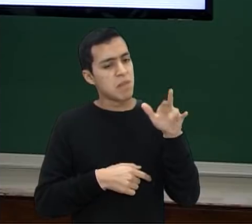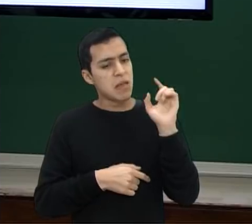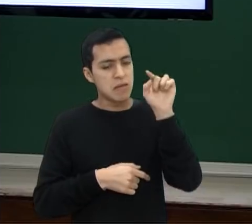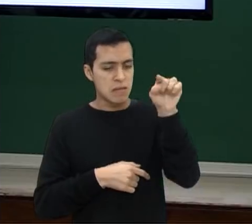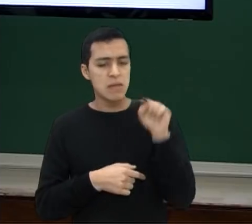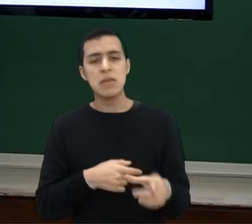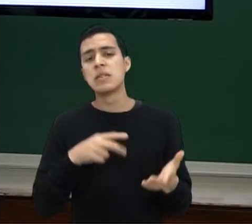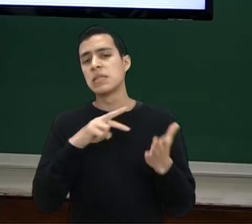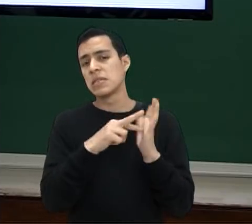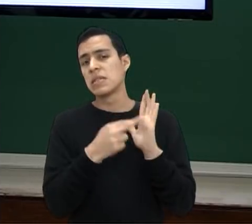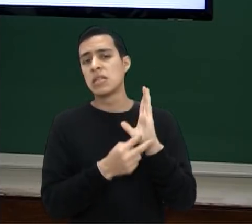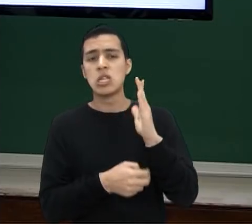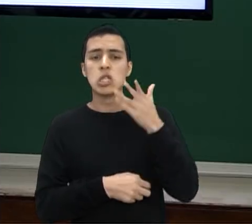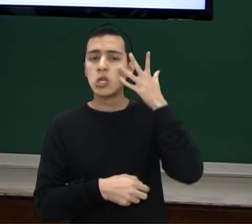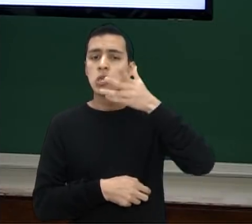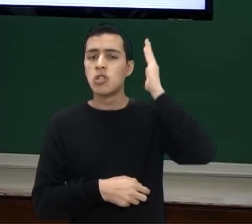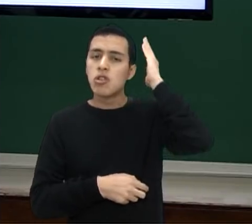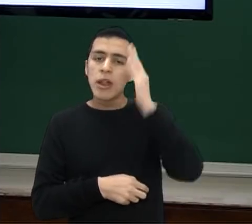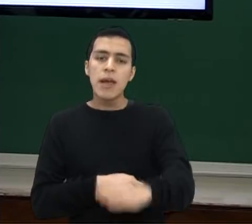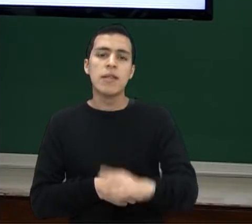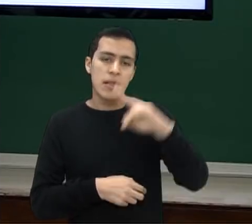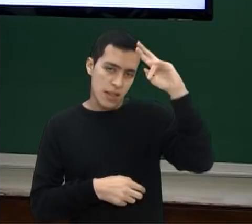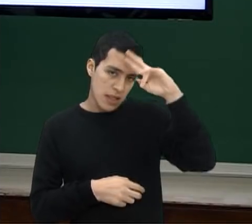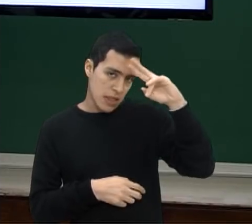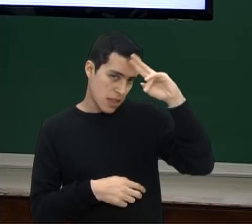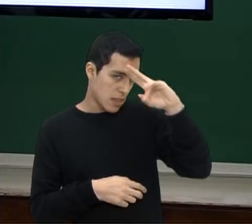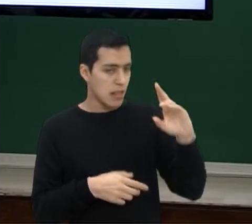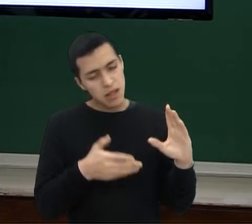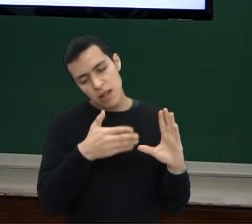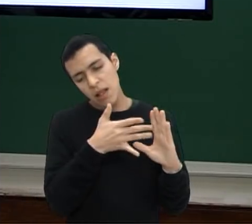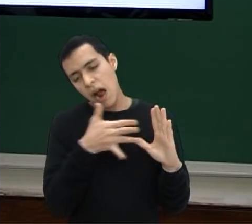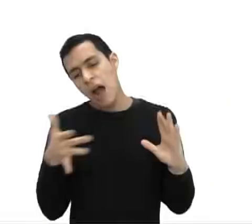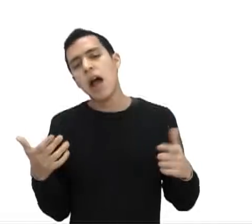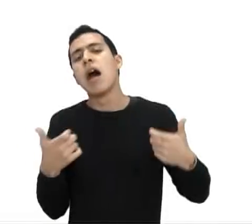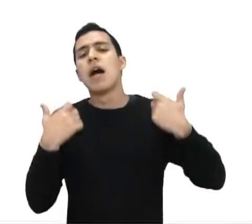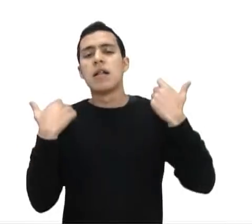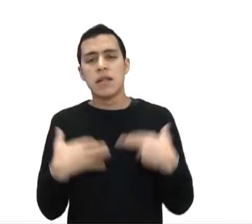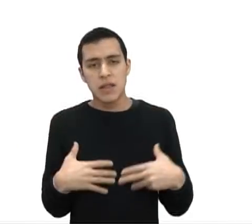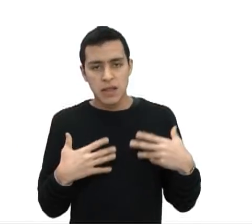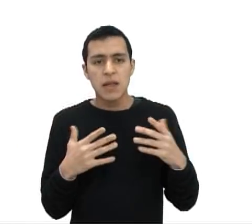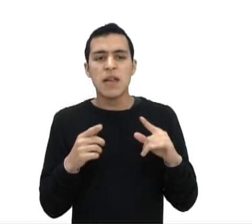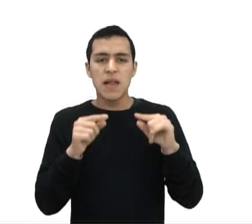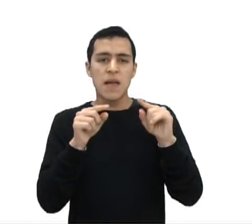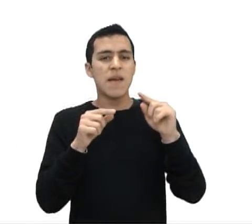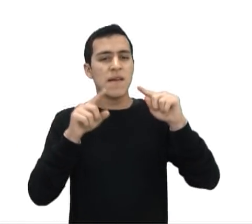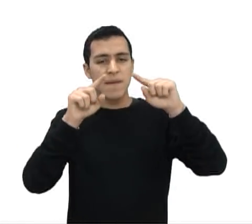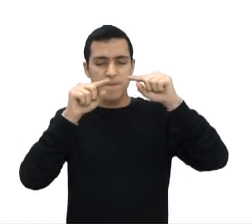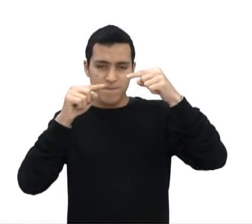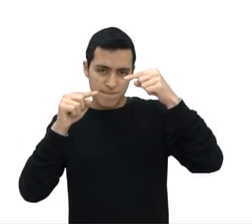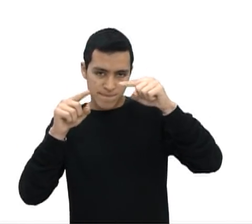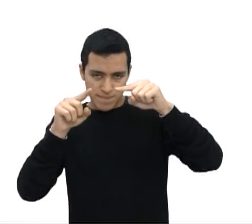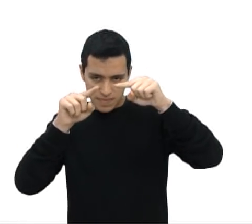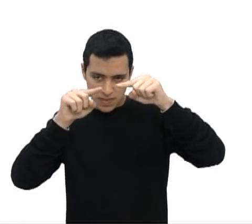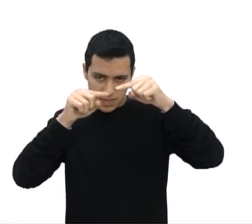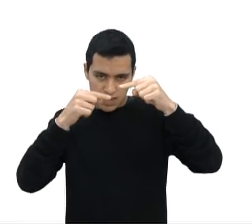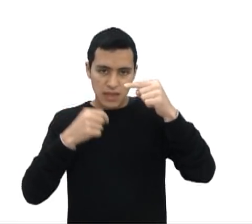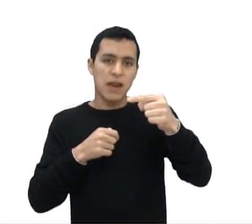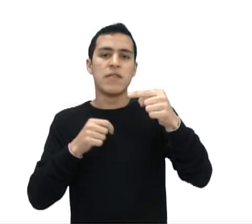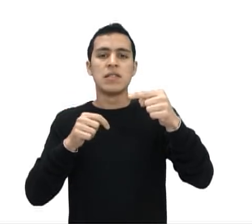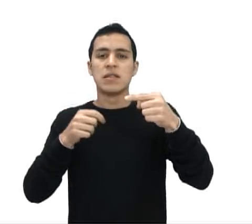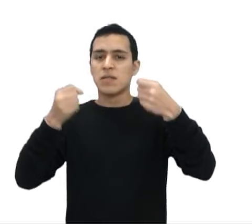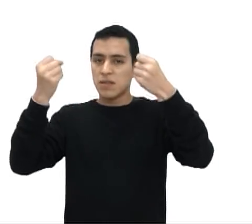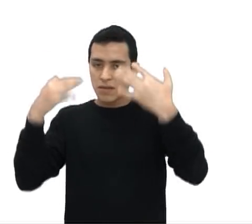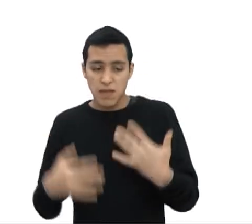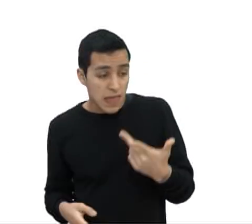de pontuação utilizada em discurso direto, lembram? Então, na sequência, o que ela fala? Opa, parágrafo, travessão. Utilizo ali um travessão.